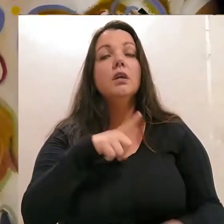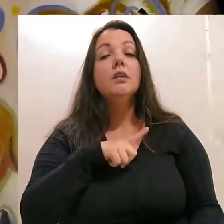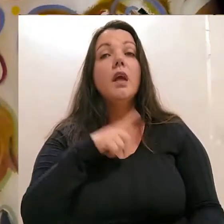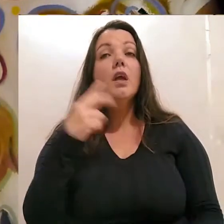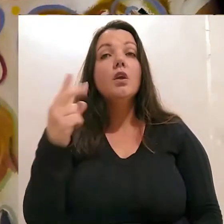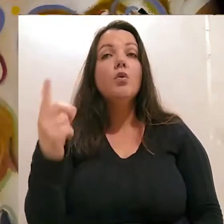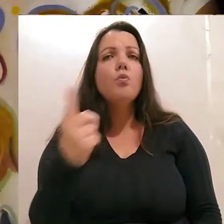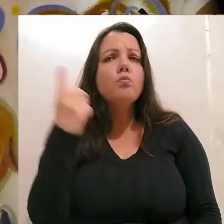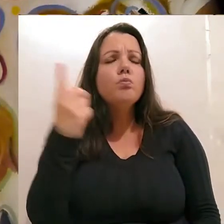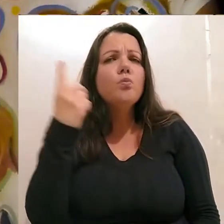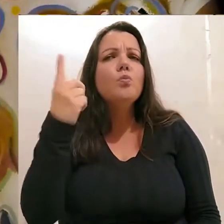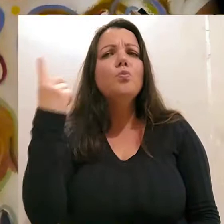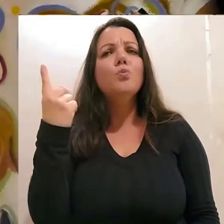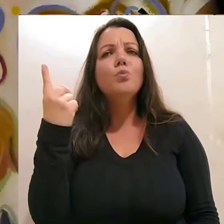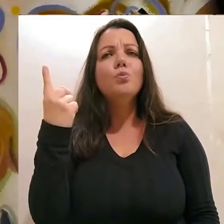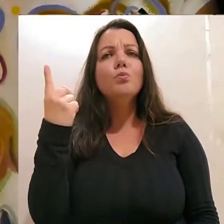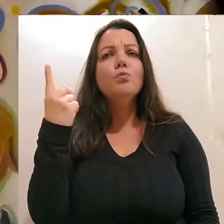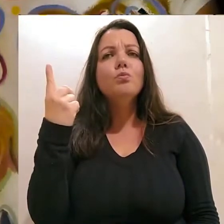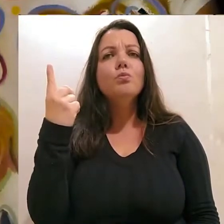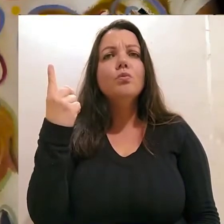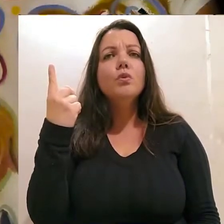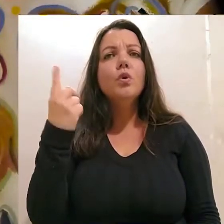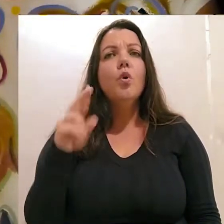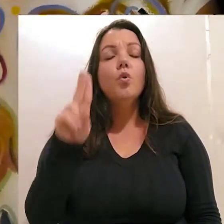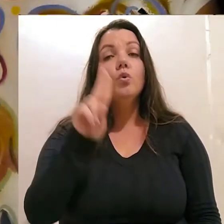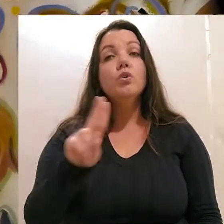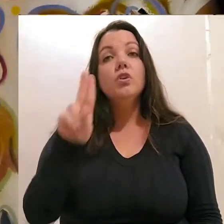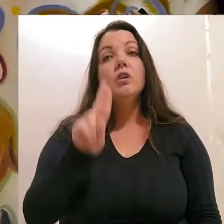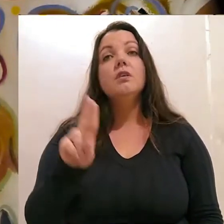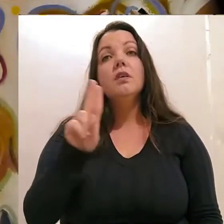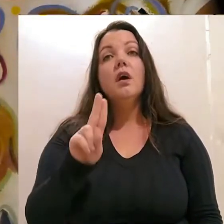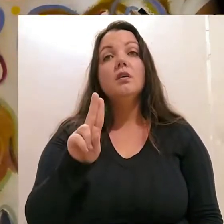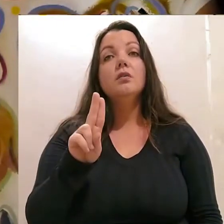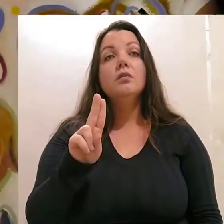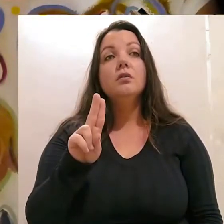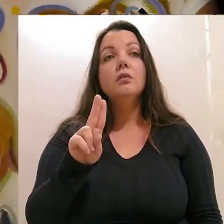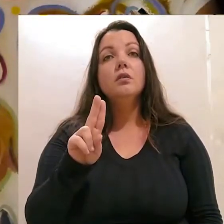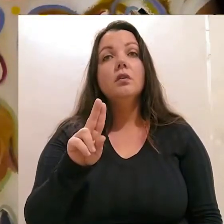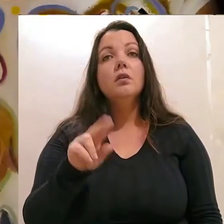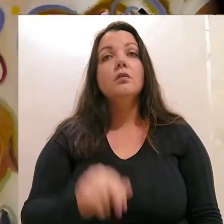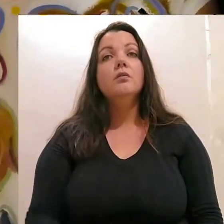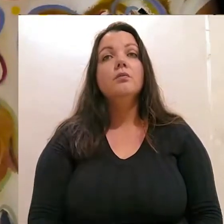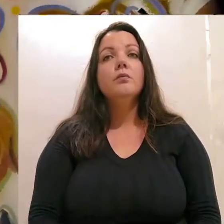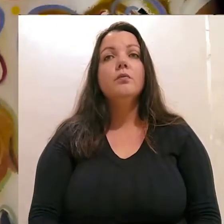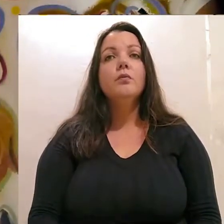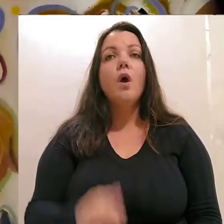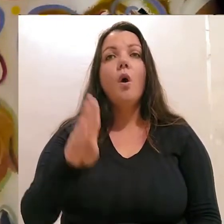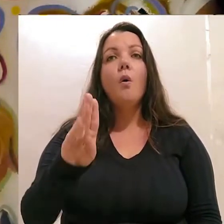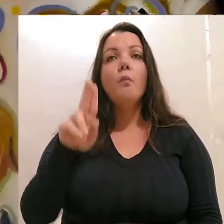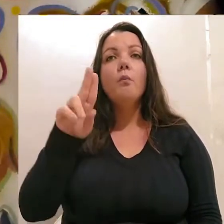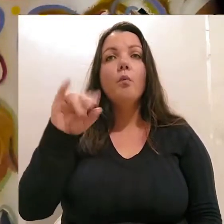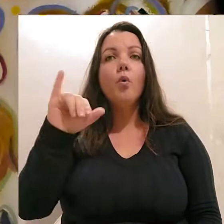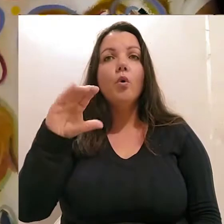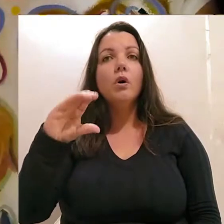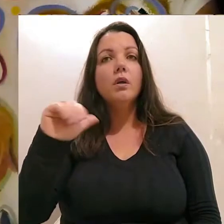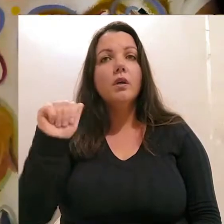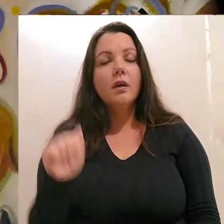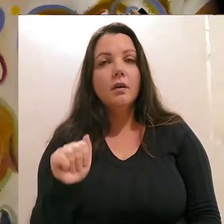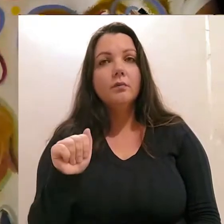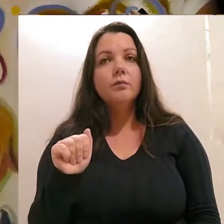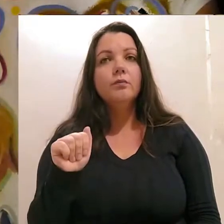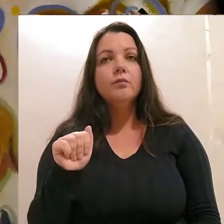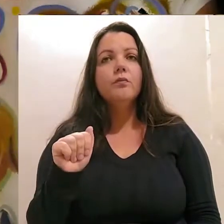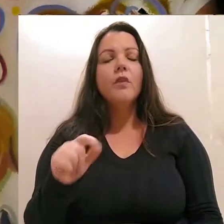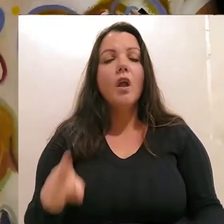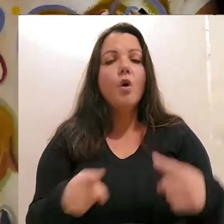tem um instrumento raríssimo né da Lapa Folia chama de né